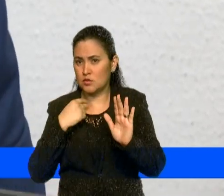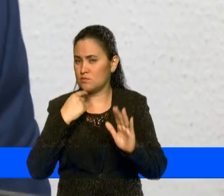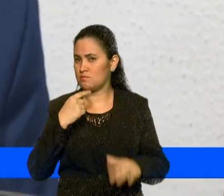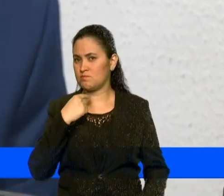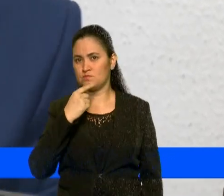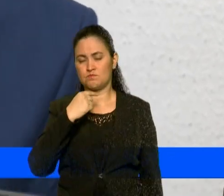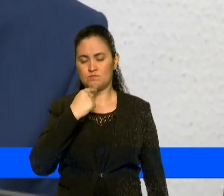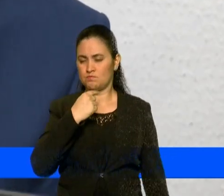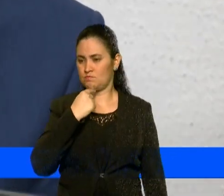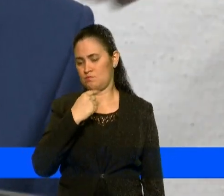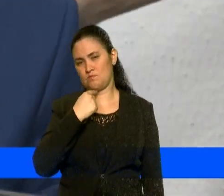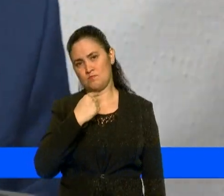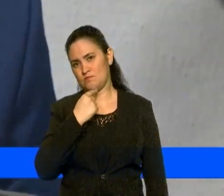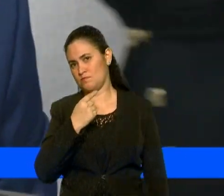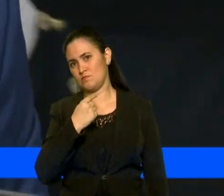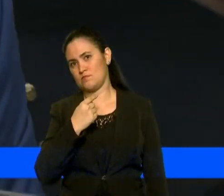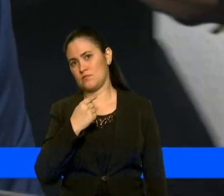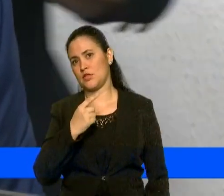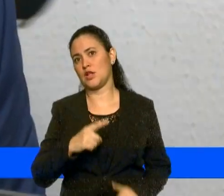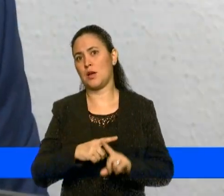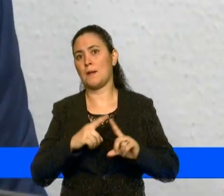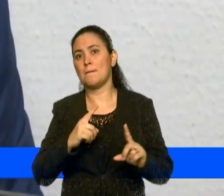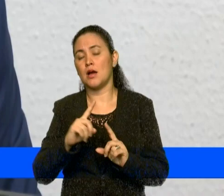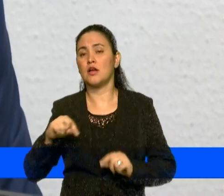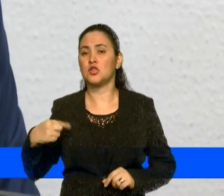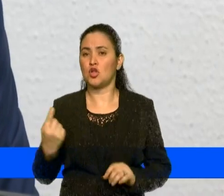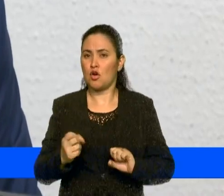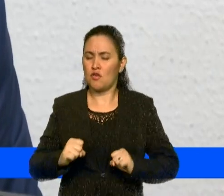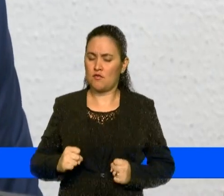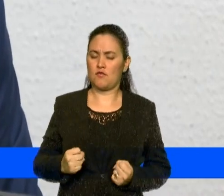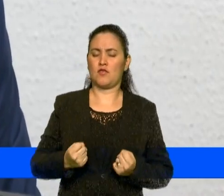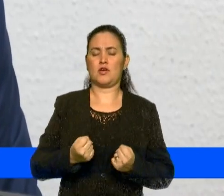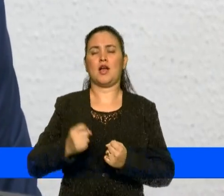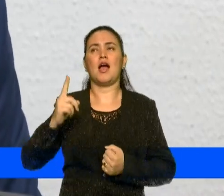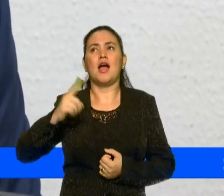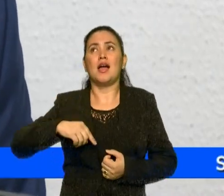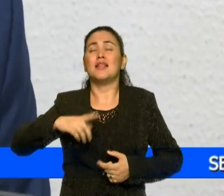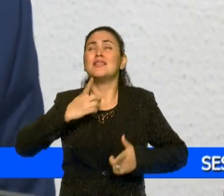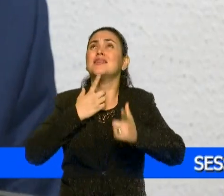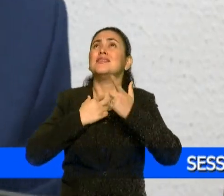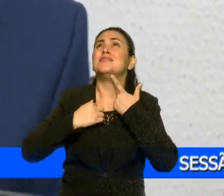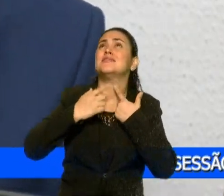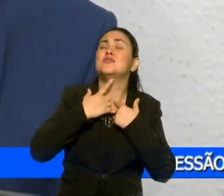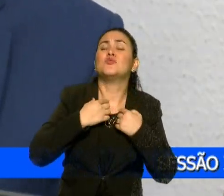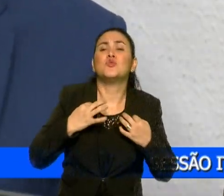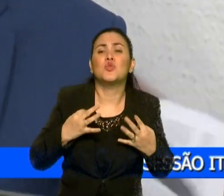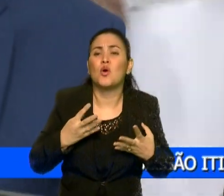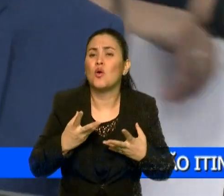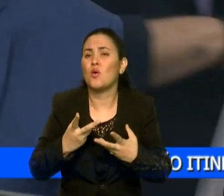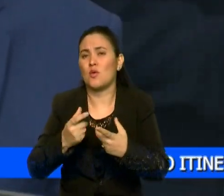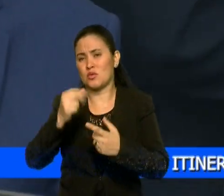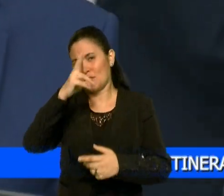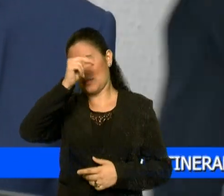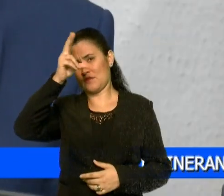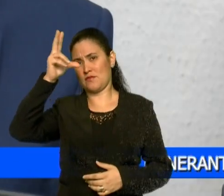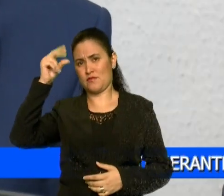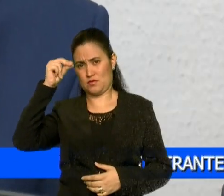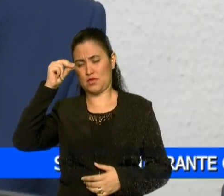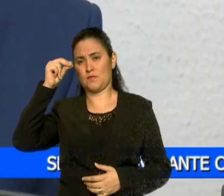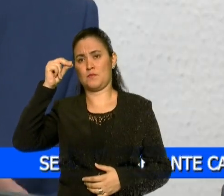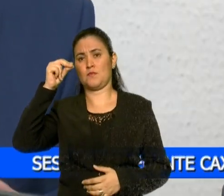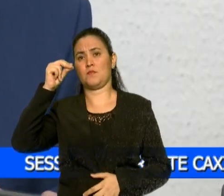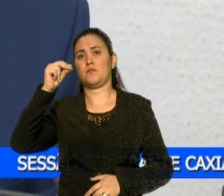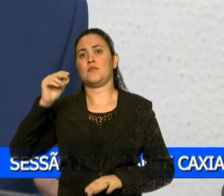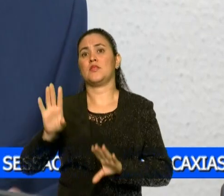um sonho de todo prefeito, e aqui eu enalteço, na figura do ex-prefeito Humberto Coutinho, que tinha esse sonho de ser realizado, e disse